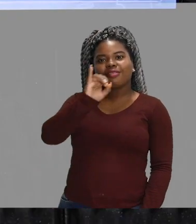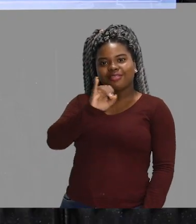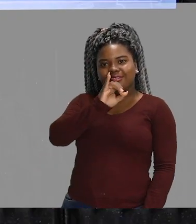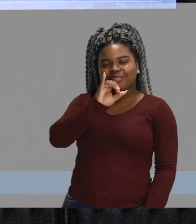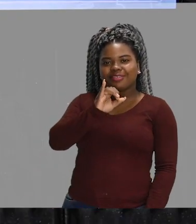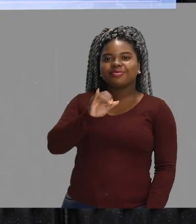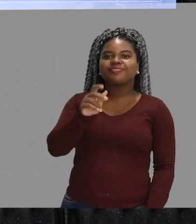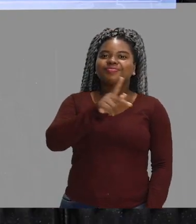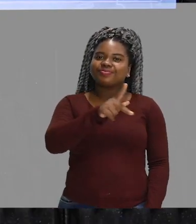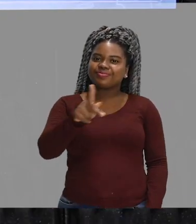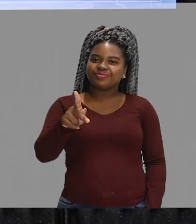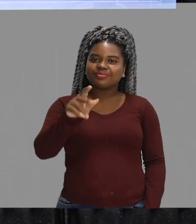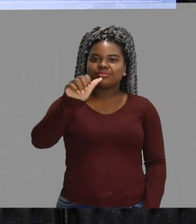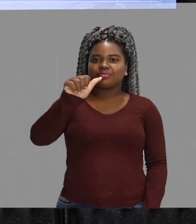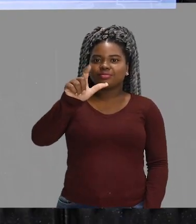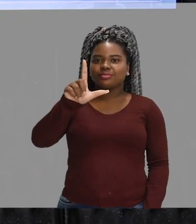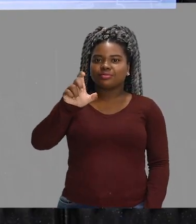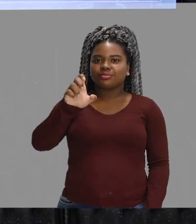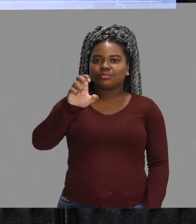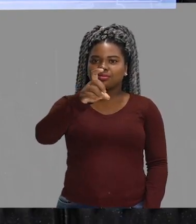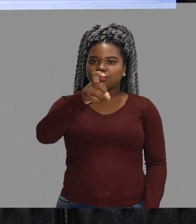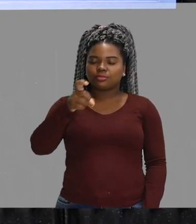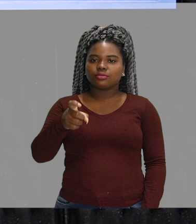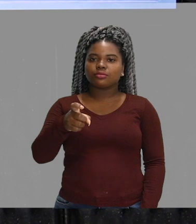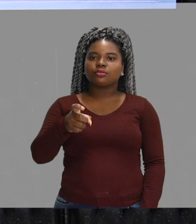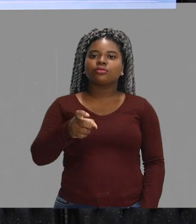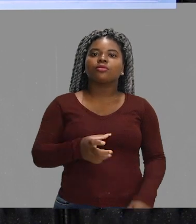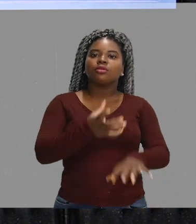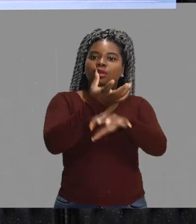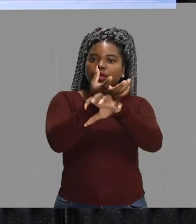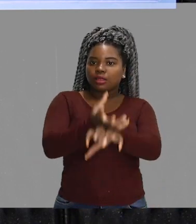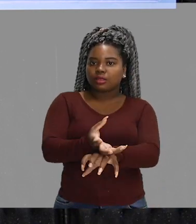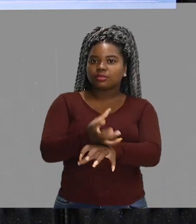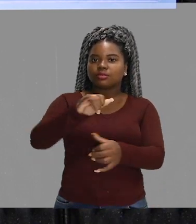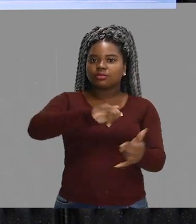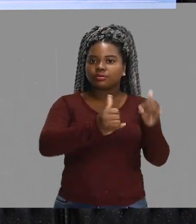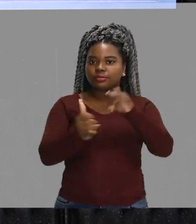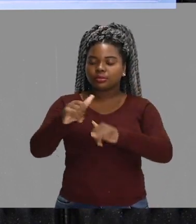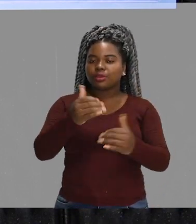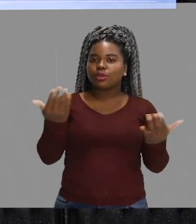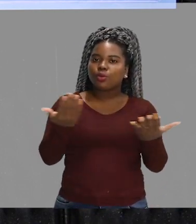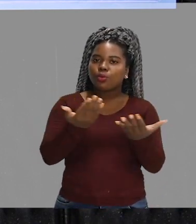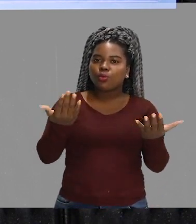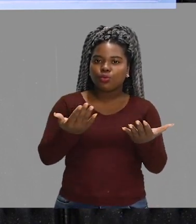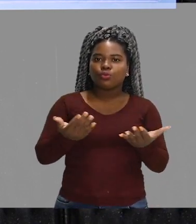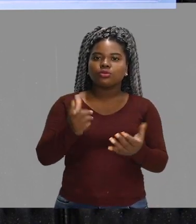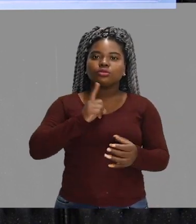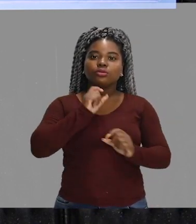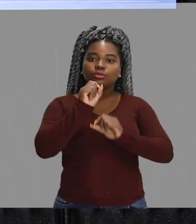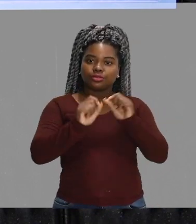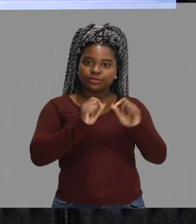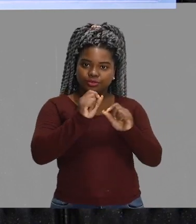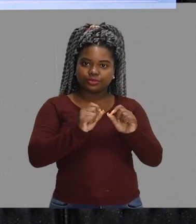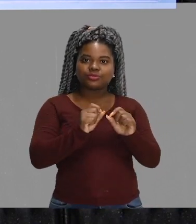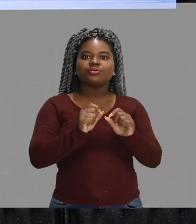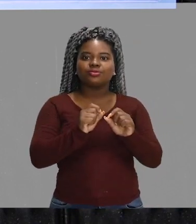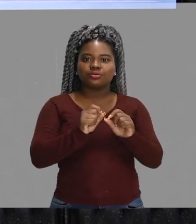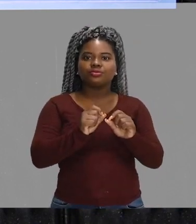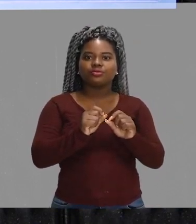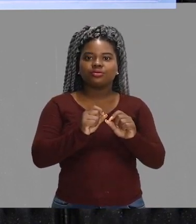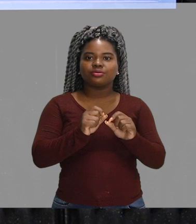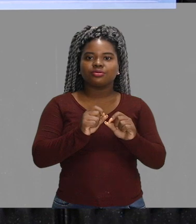Olá, turma. Professor Alex, disciplina Química. E hoje nós vamos continuar falando sobre a tabela